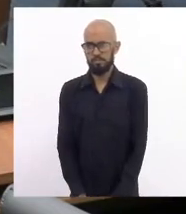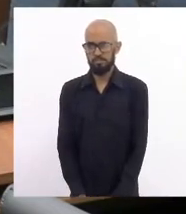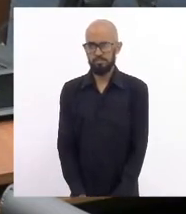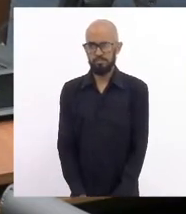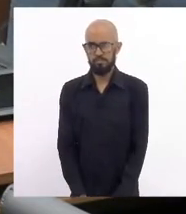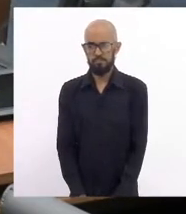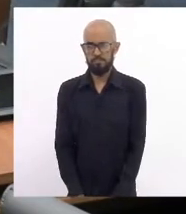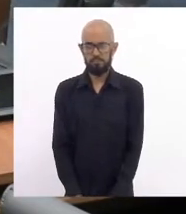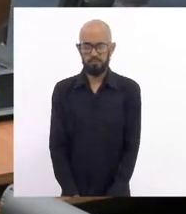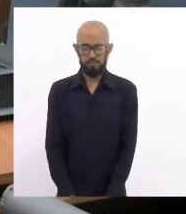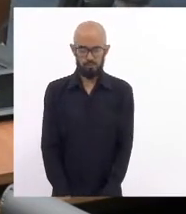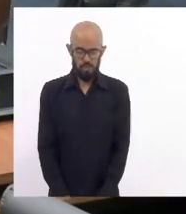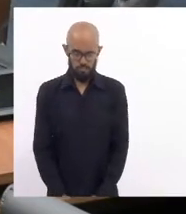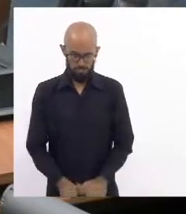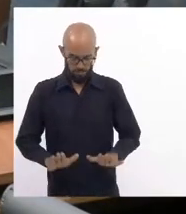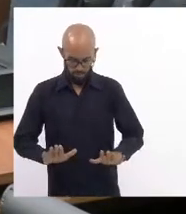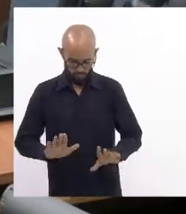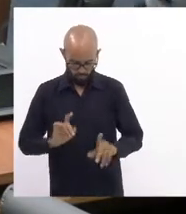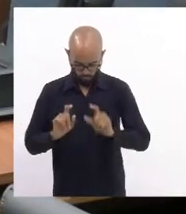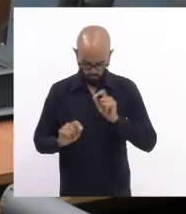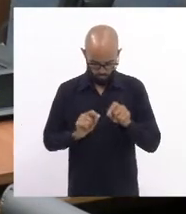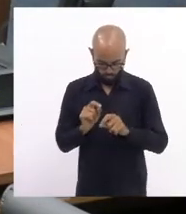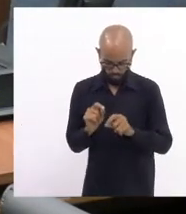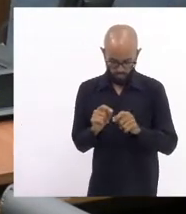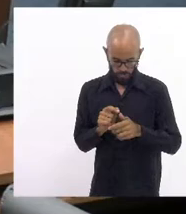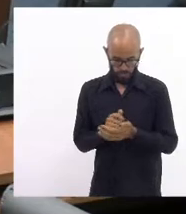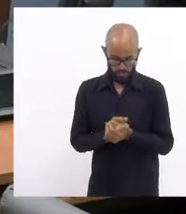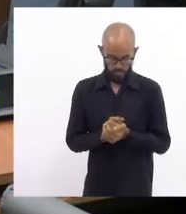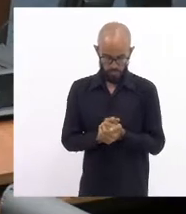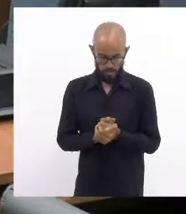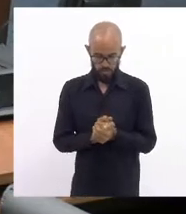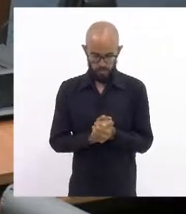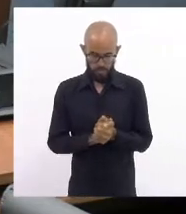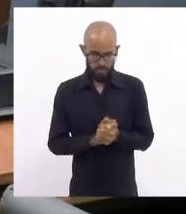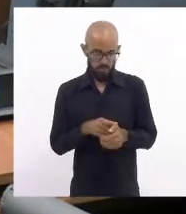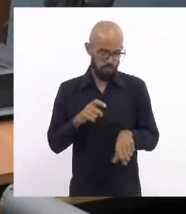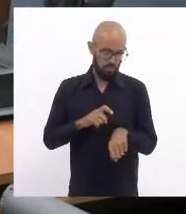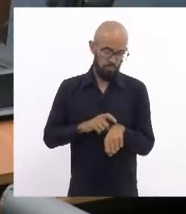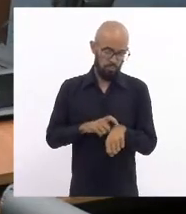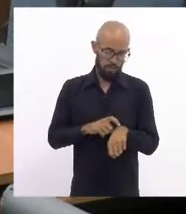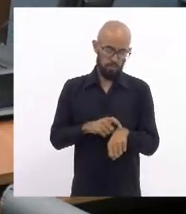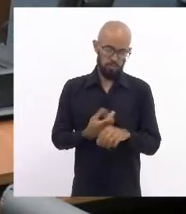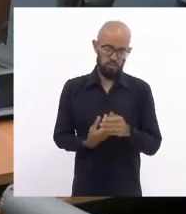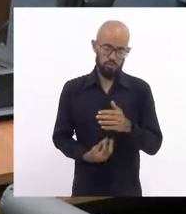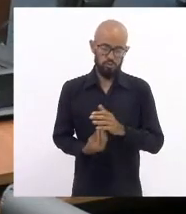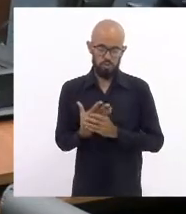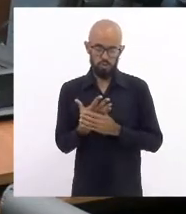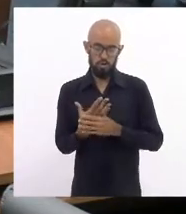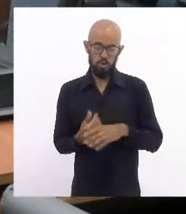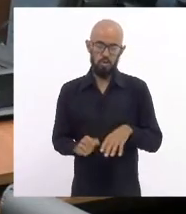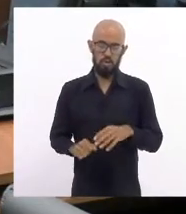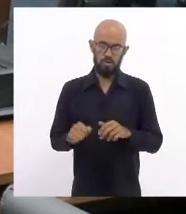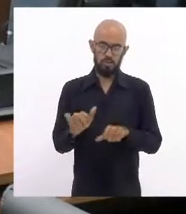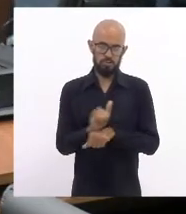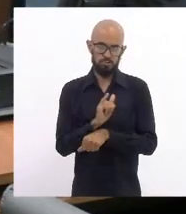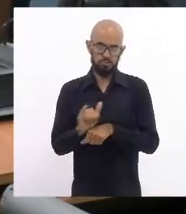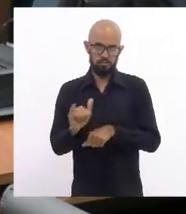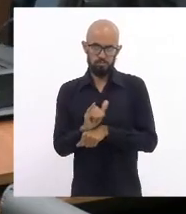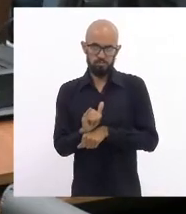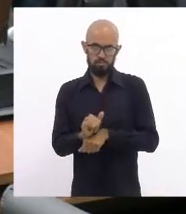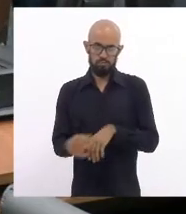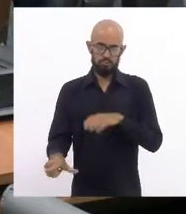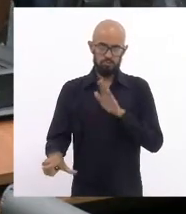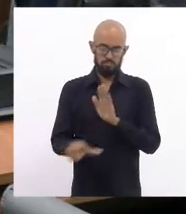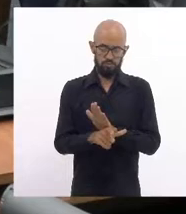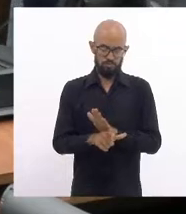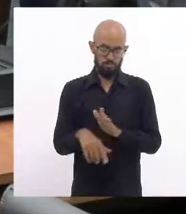ampla. Só que nesse sentido que a autora tenha produzido essa peça de lei, né, a partir do clamor da